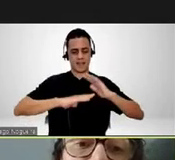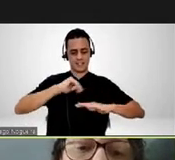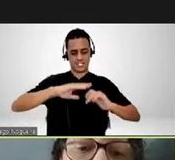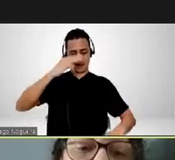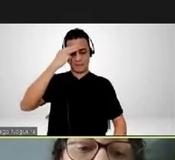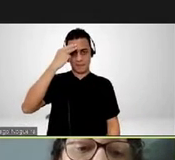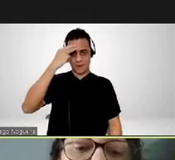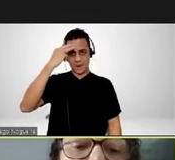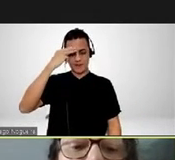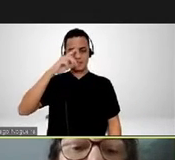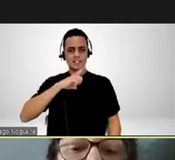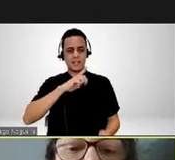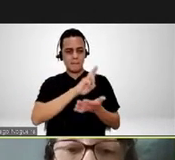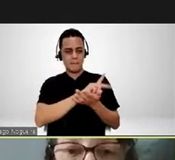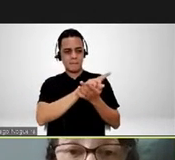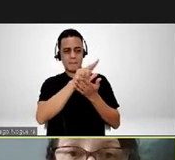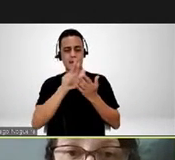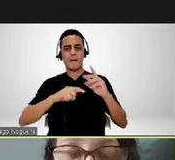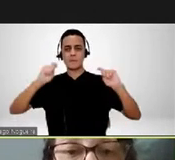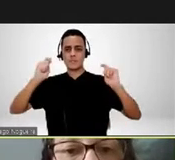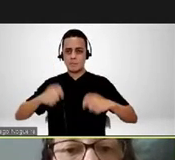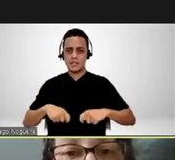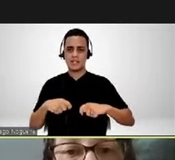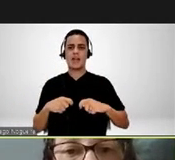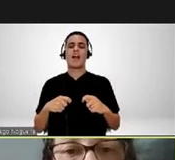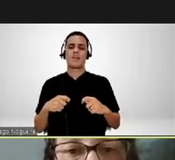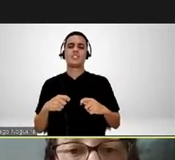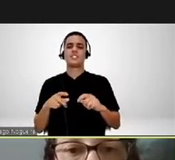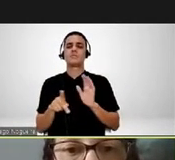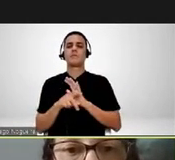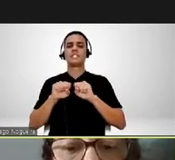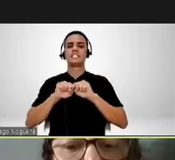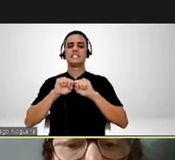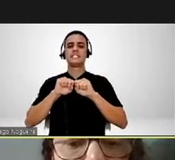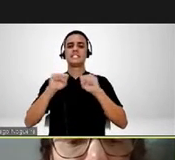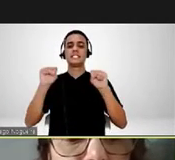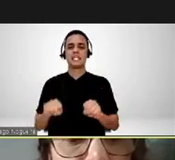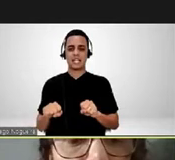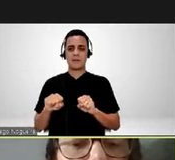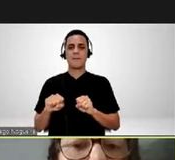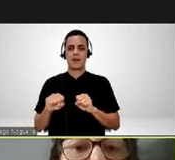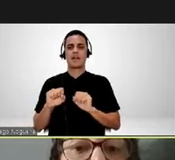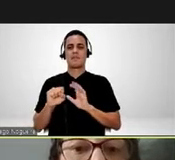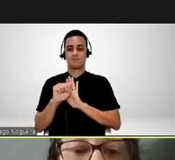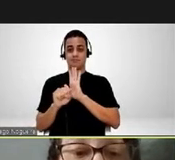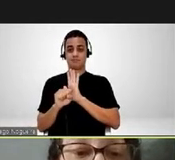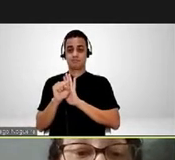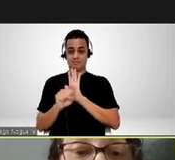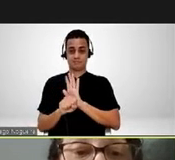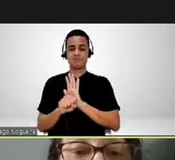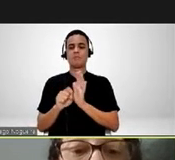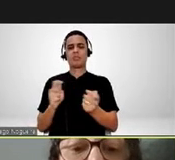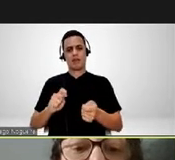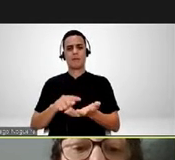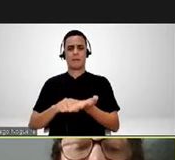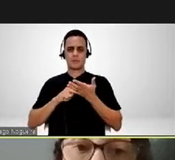às diferentes possibilidades interpretativas que o sistema semissimbólico nos